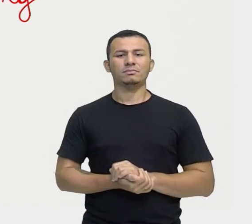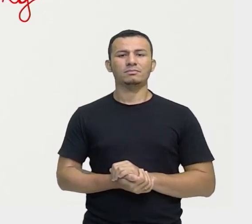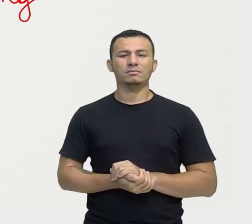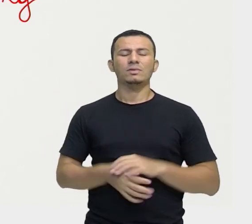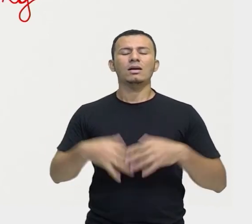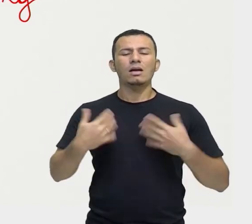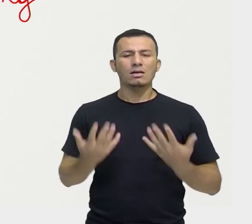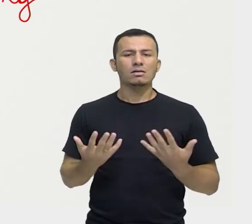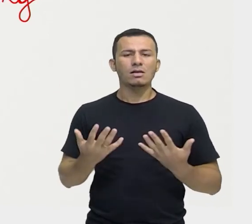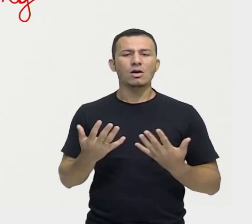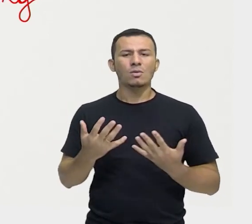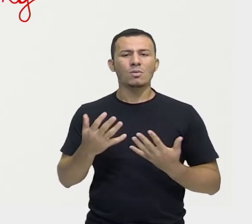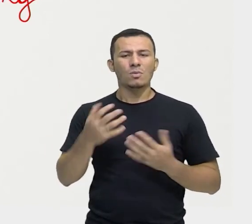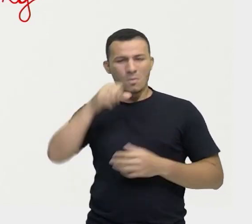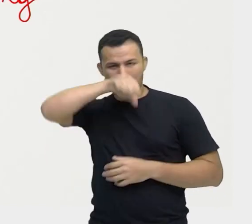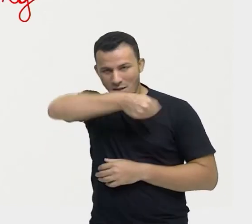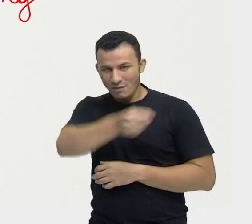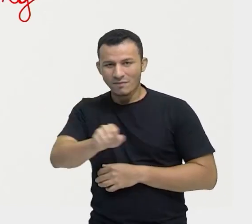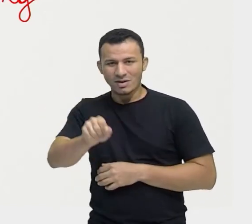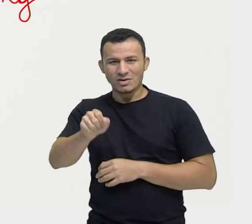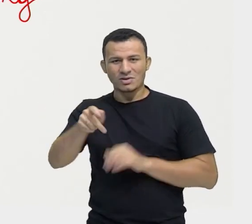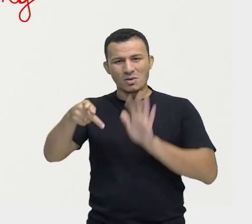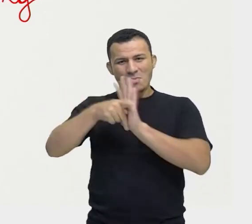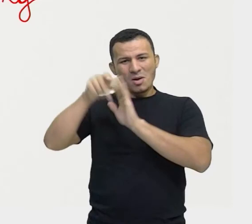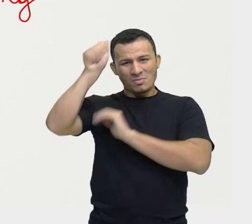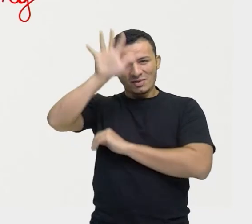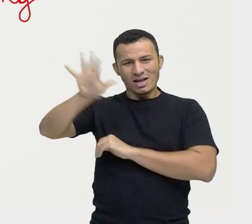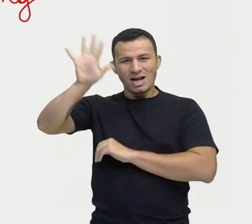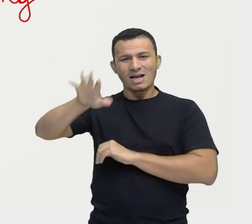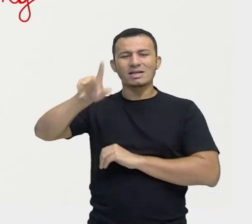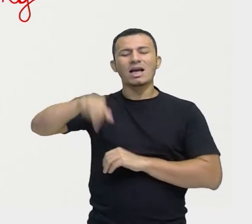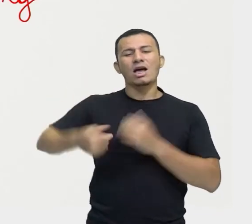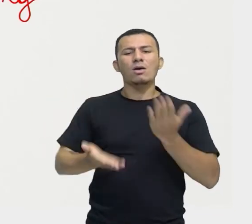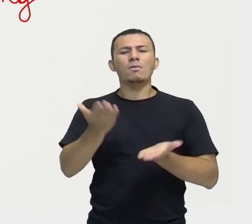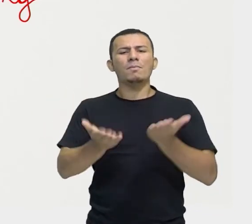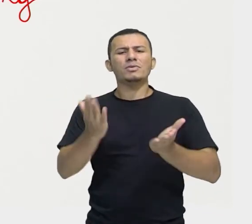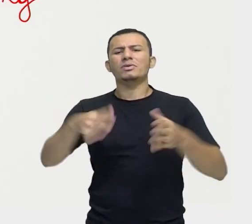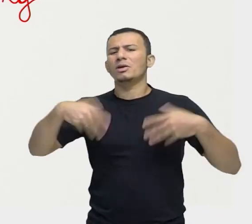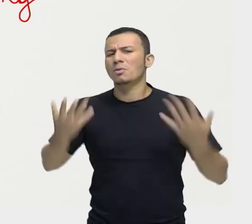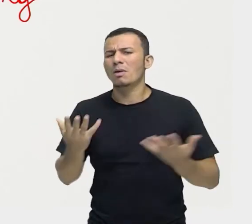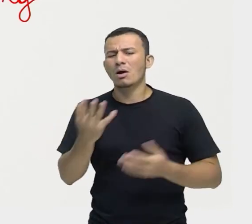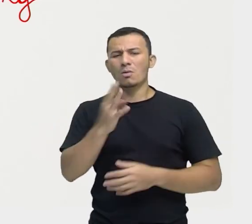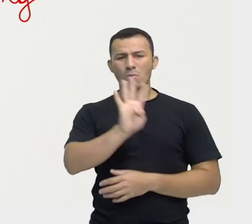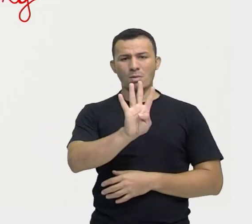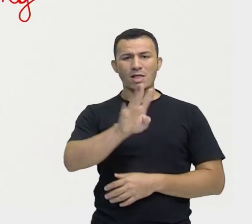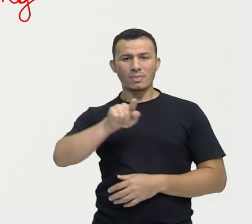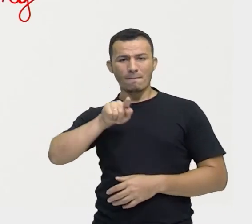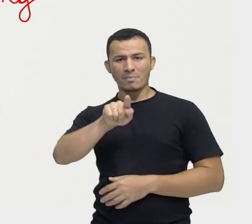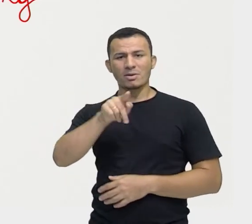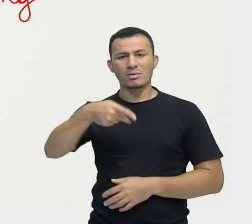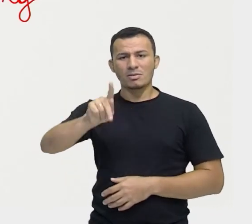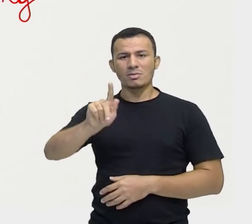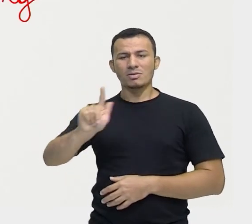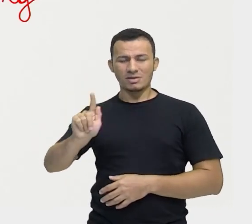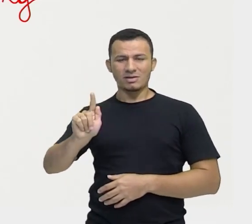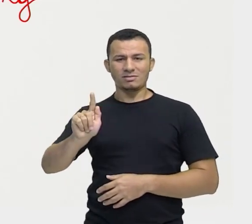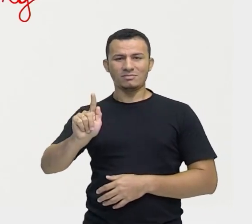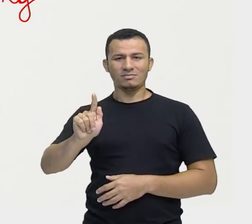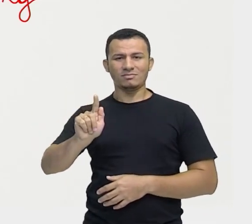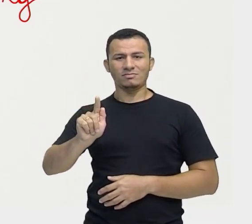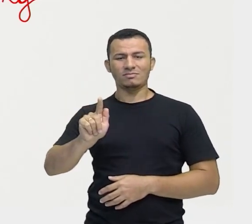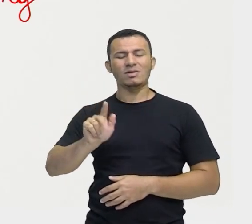elefante asiático pesa 4.000 quilos. Resposta, letra